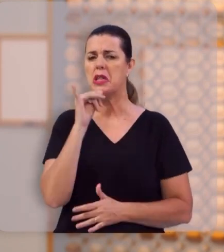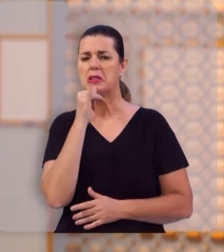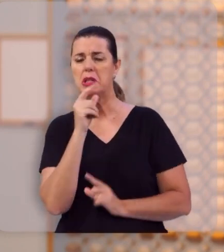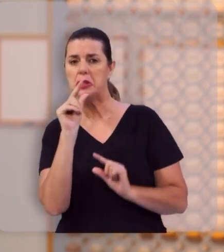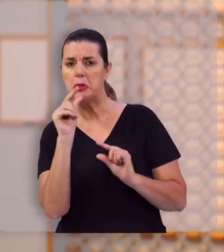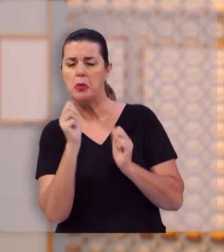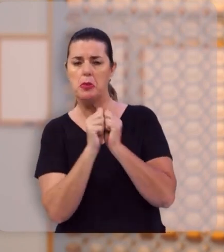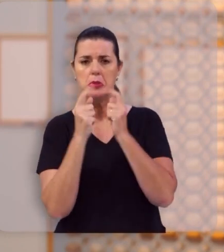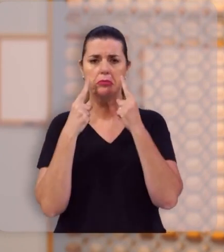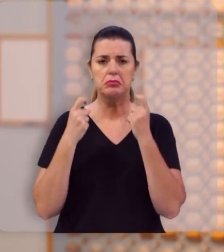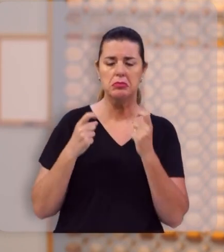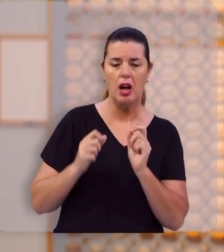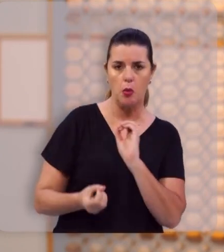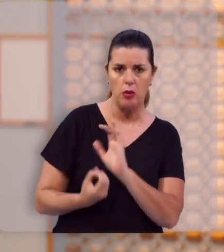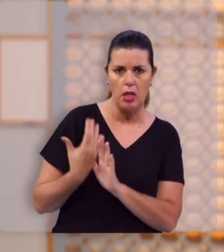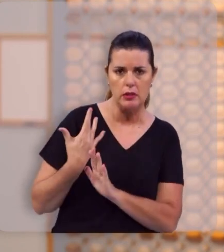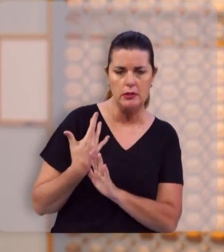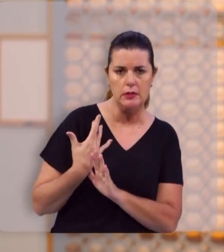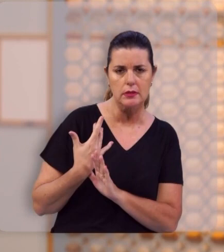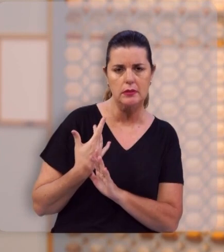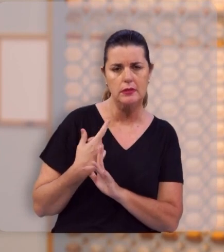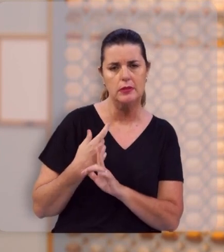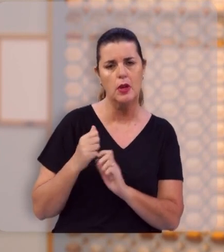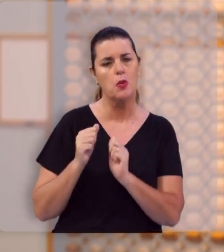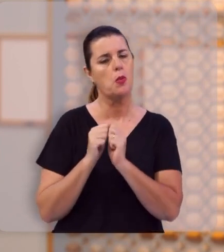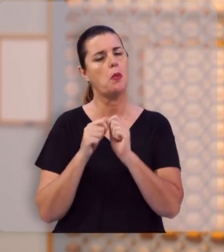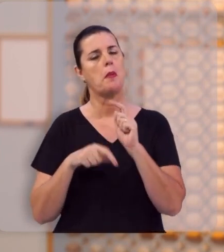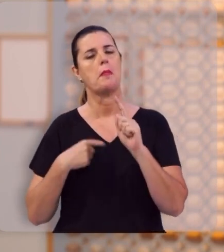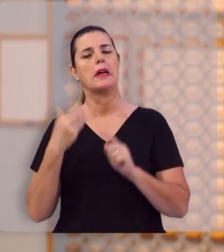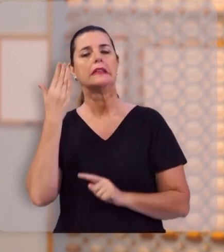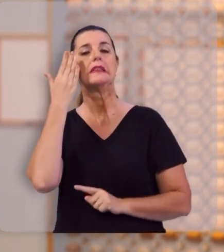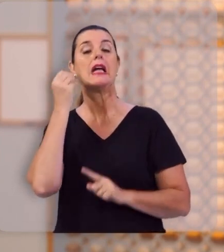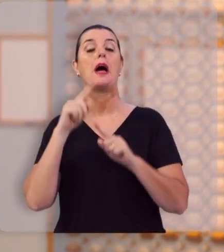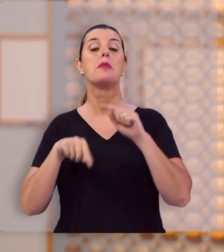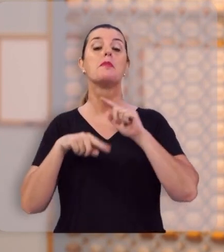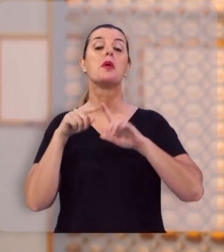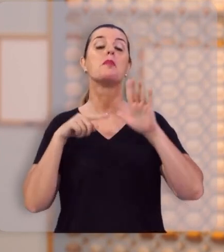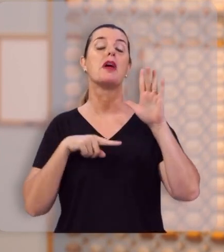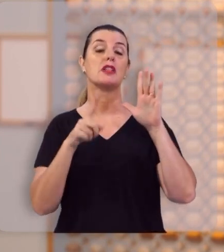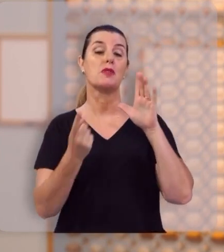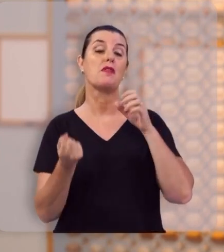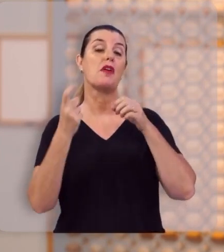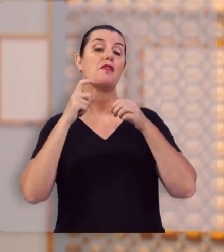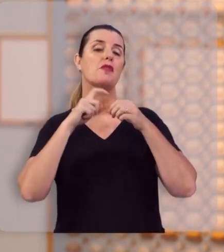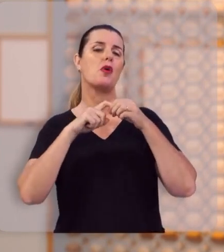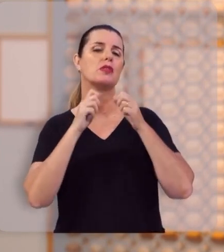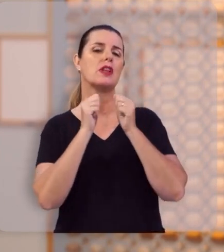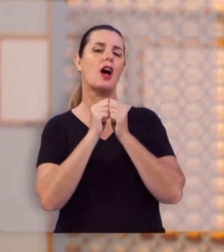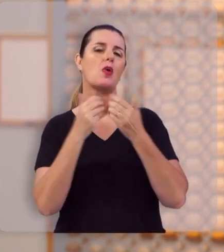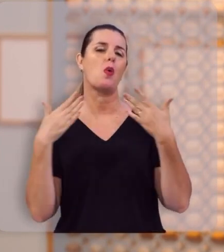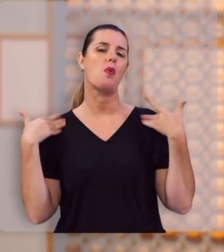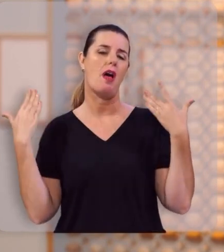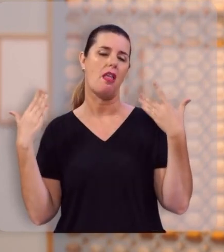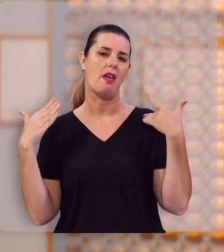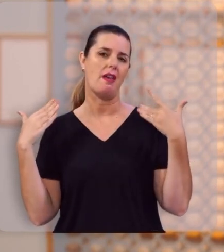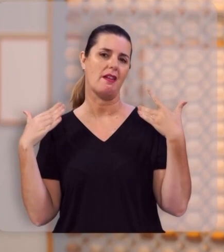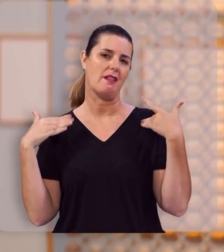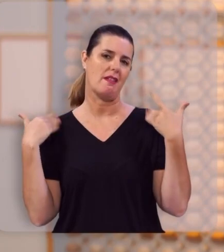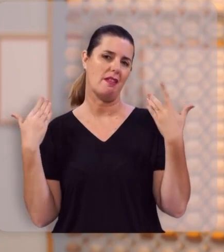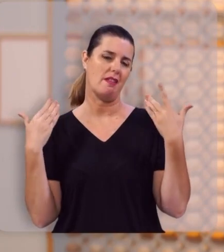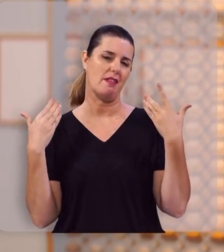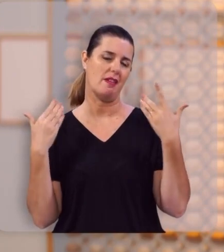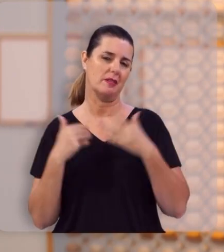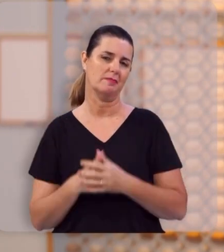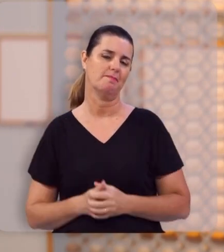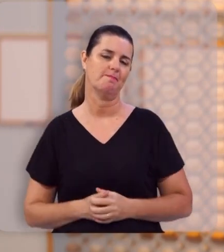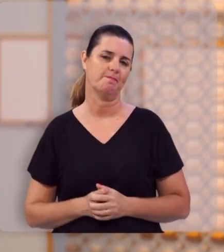cáustica, com as suas lágrimas. Com a promessa de que você voltará com júbilo, não de mãos vazias, mas